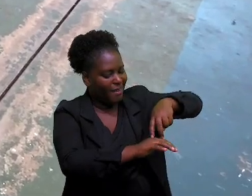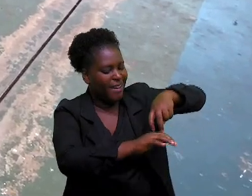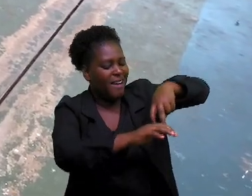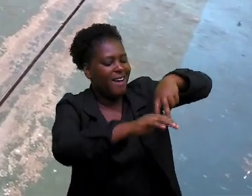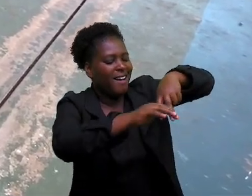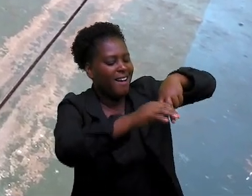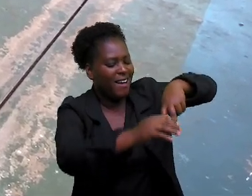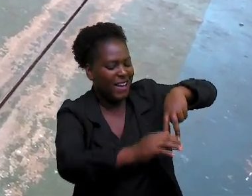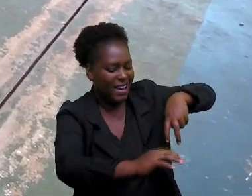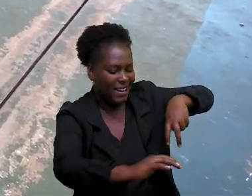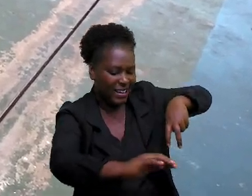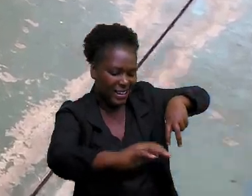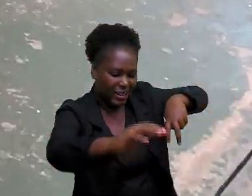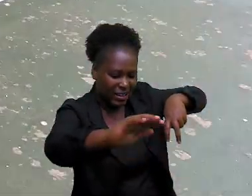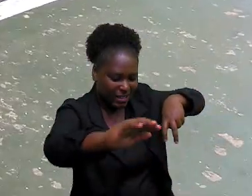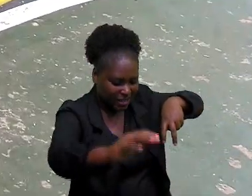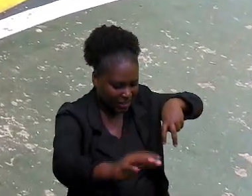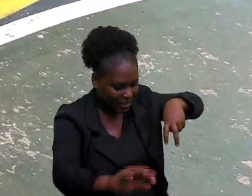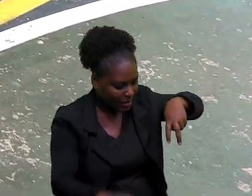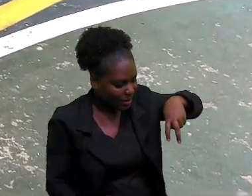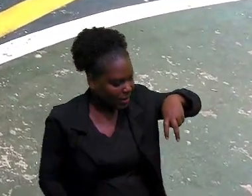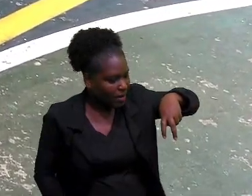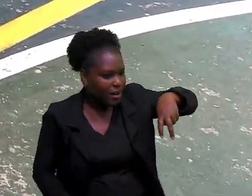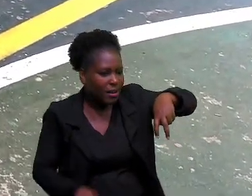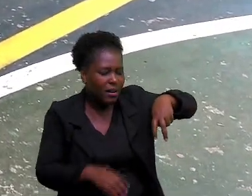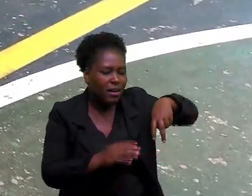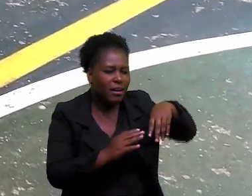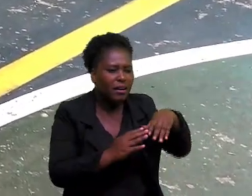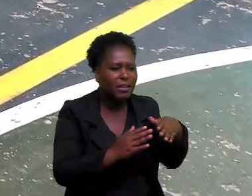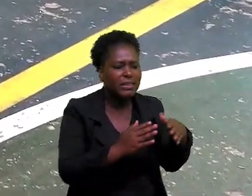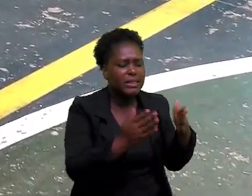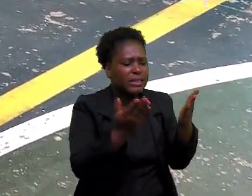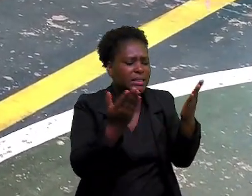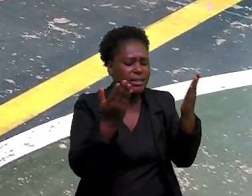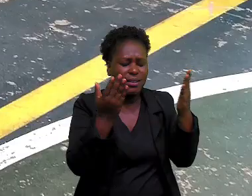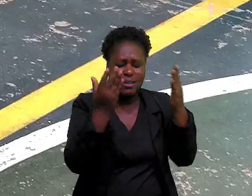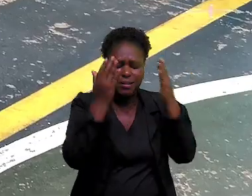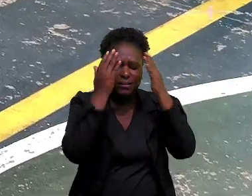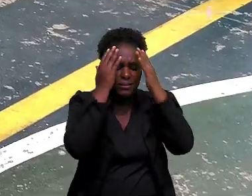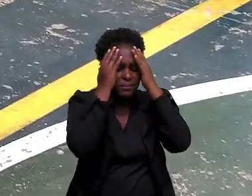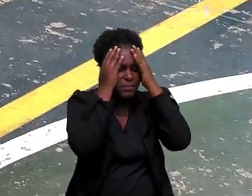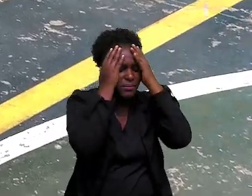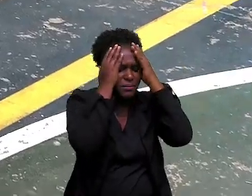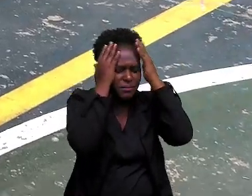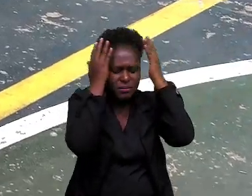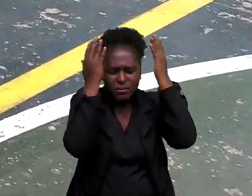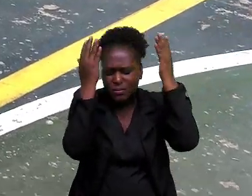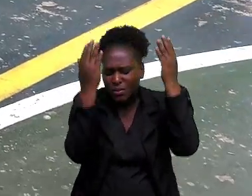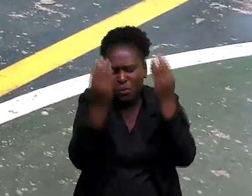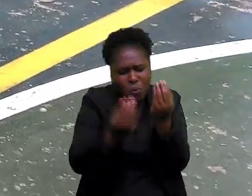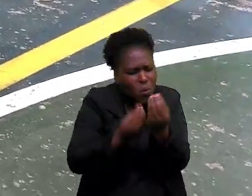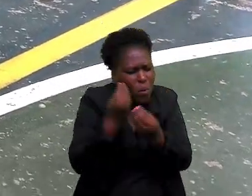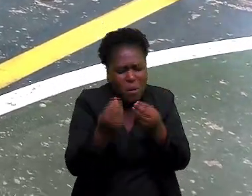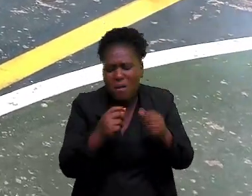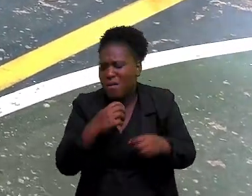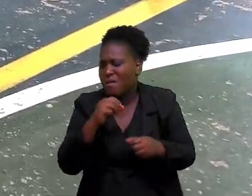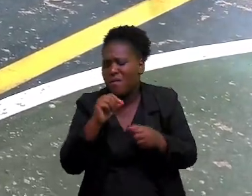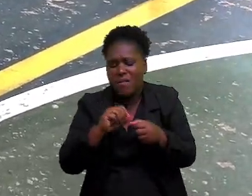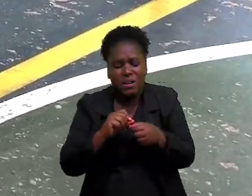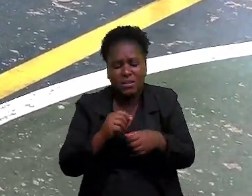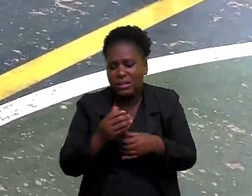Tento não causar nenhuma mágoa, mas sempre volto na água, mas não